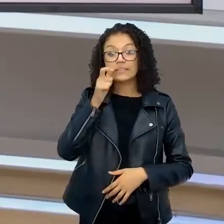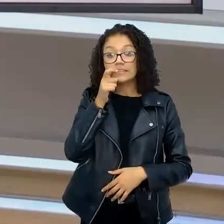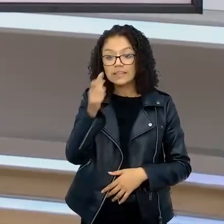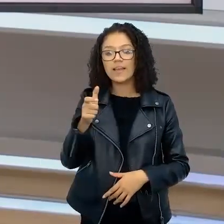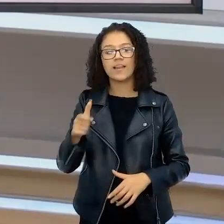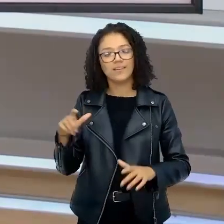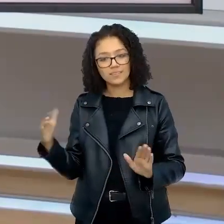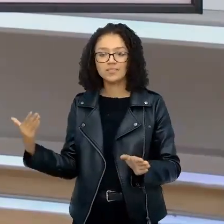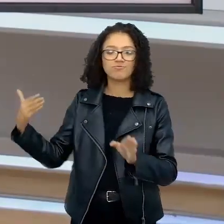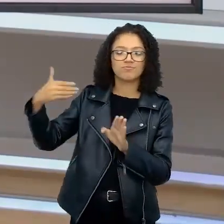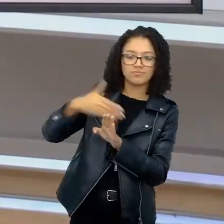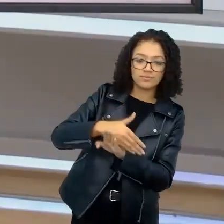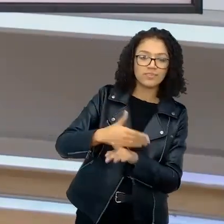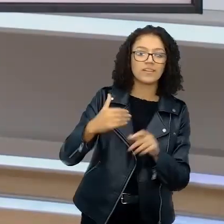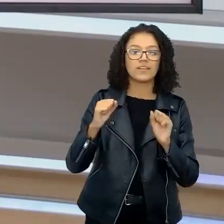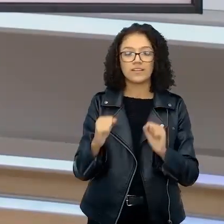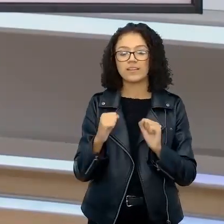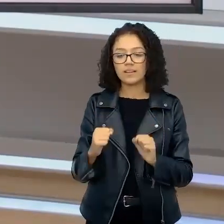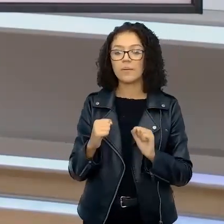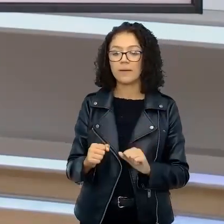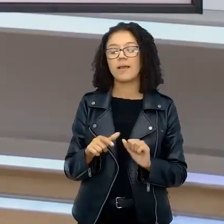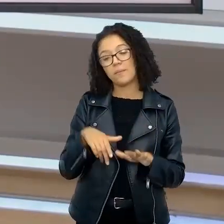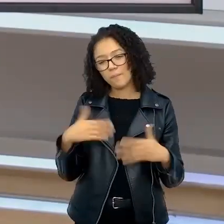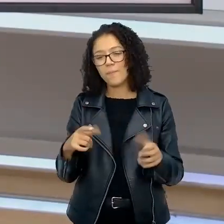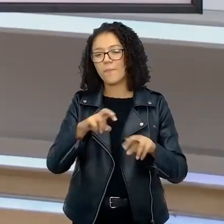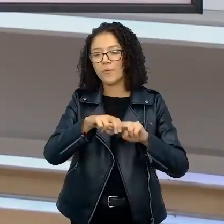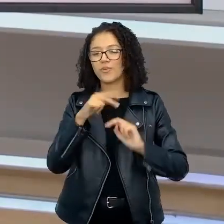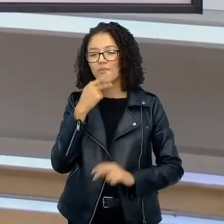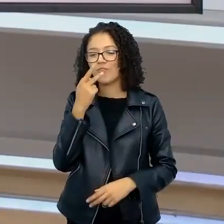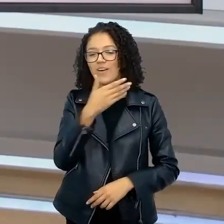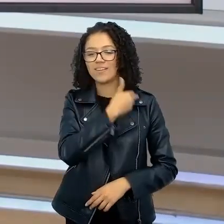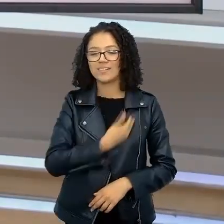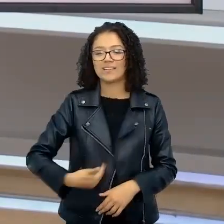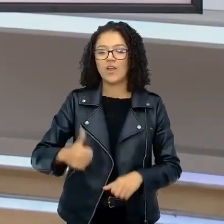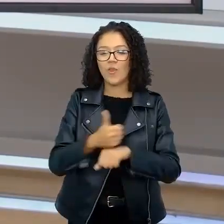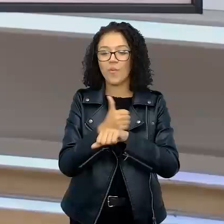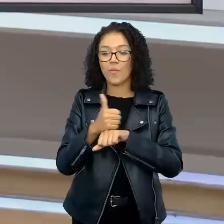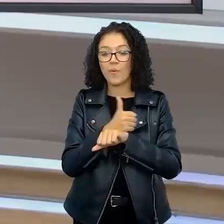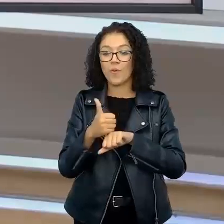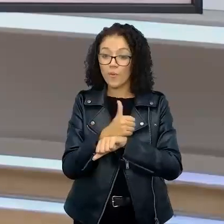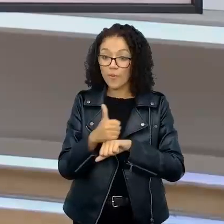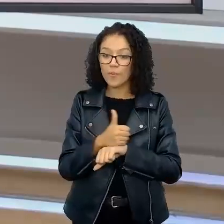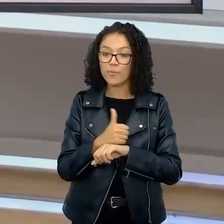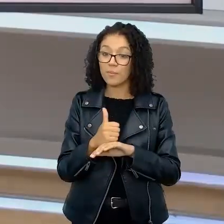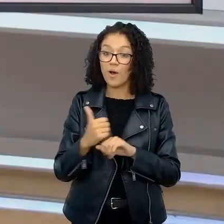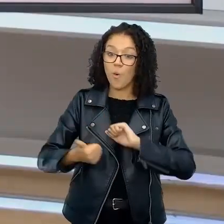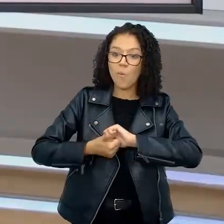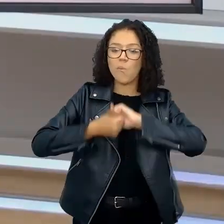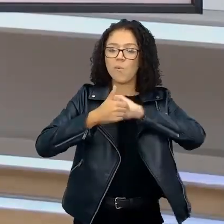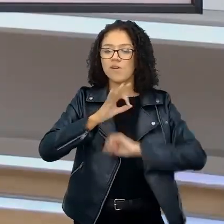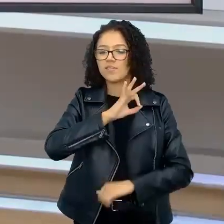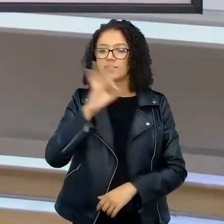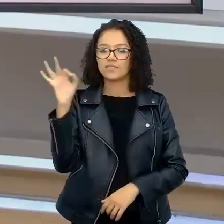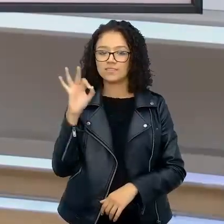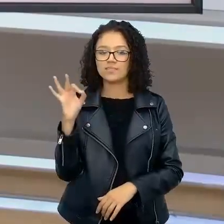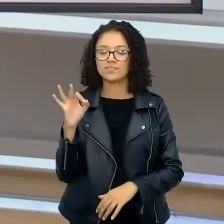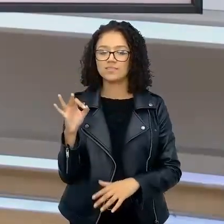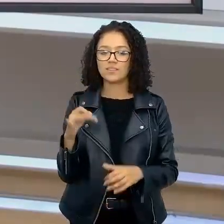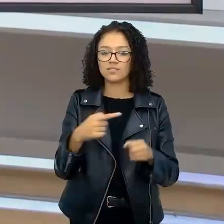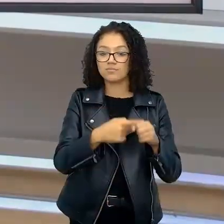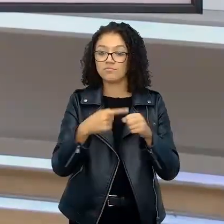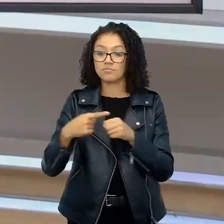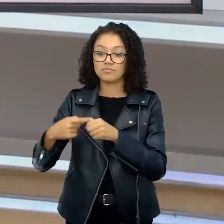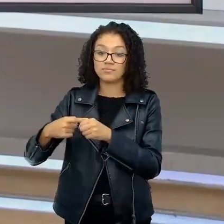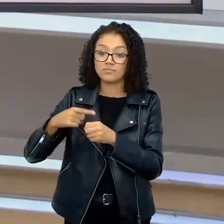que eu falei de proposição e qualificação de políticas públicas. E pensar o que está funcionando no município para levar para outros como